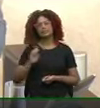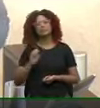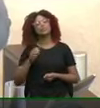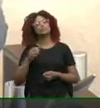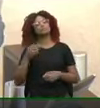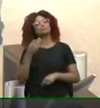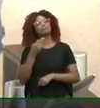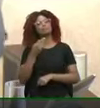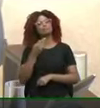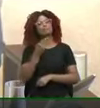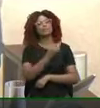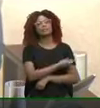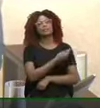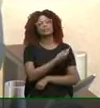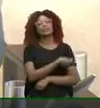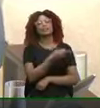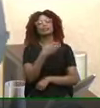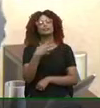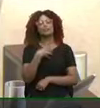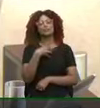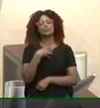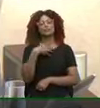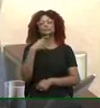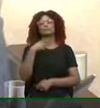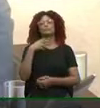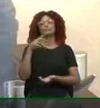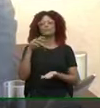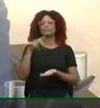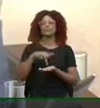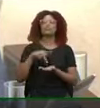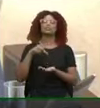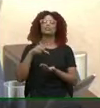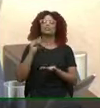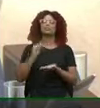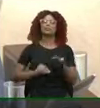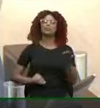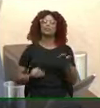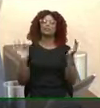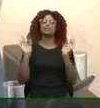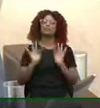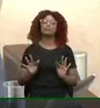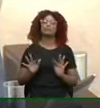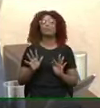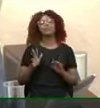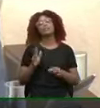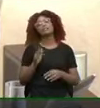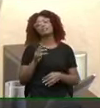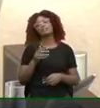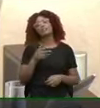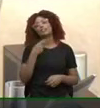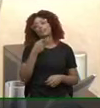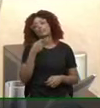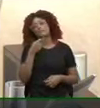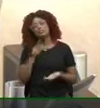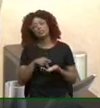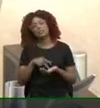tentei ser autêntico e não perder essa felicidade que realmente eu confesso que perdi bastante no ambiente da política, assim,